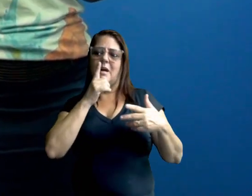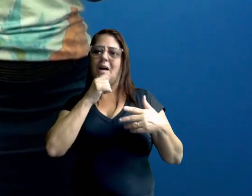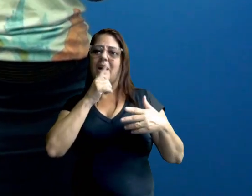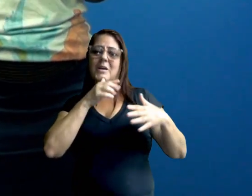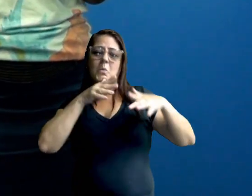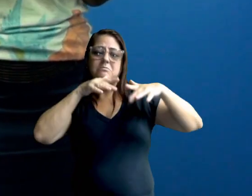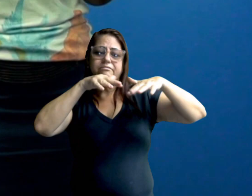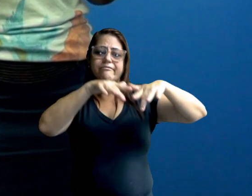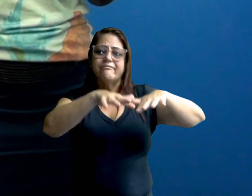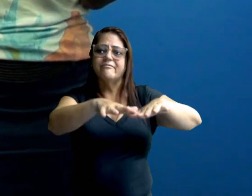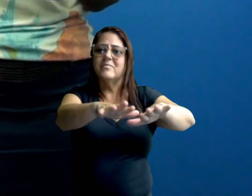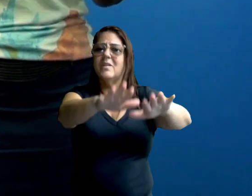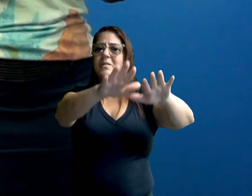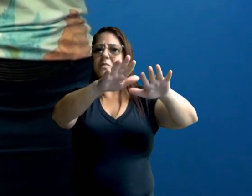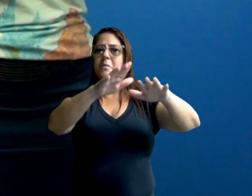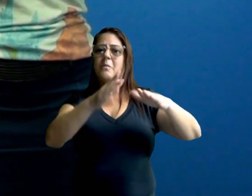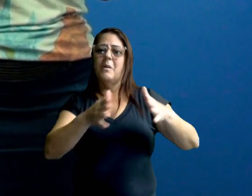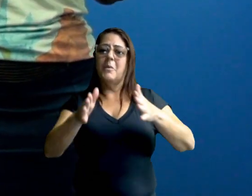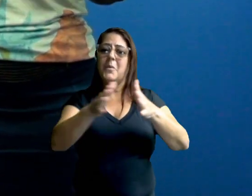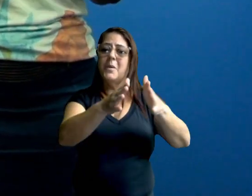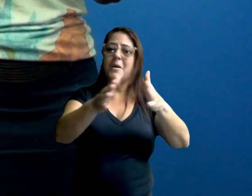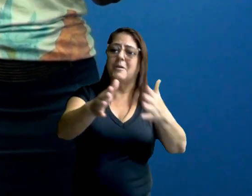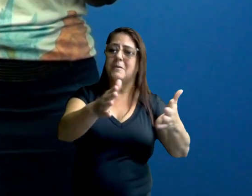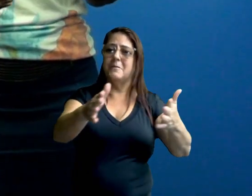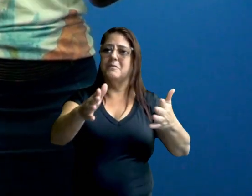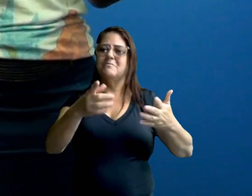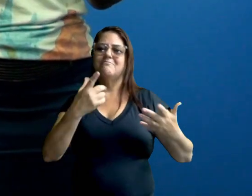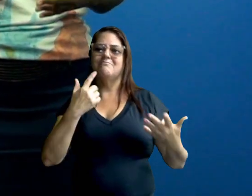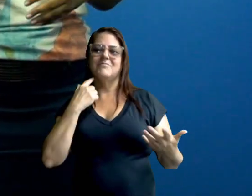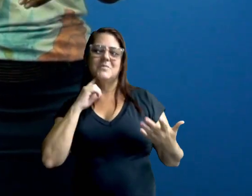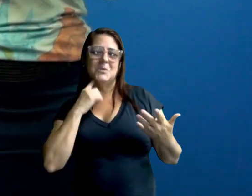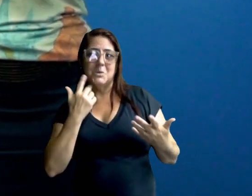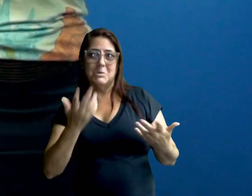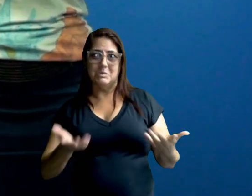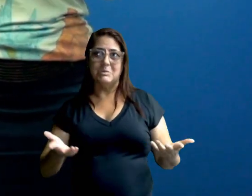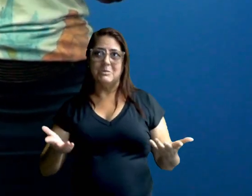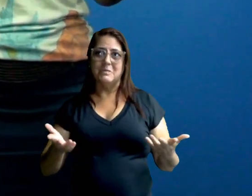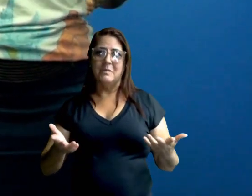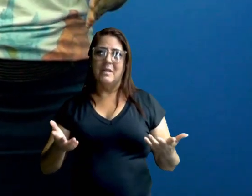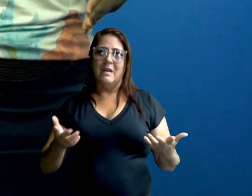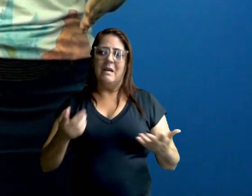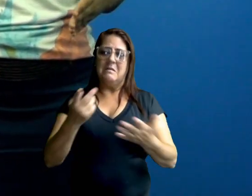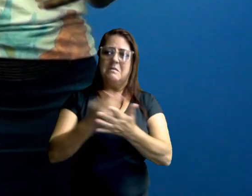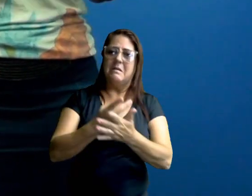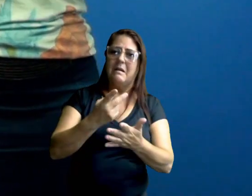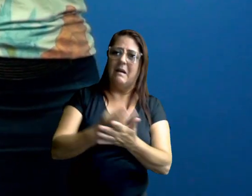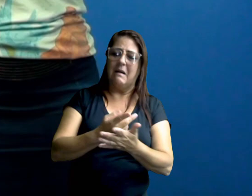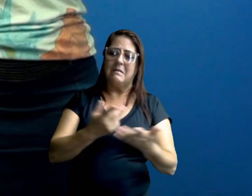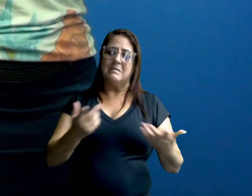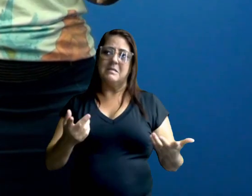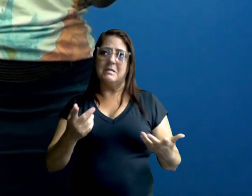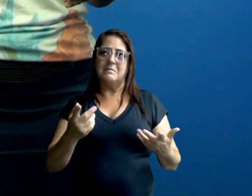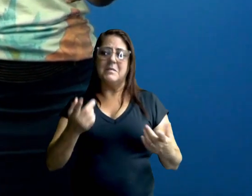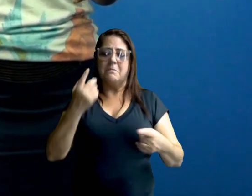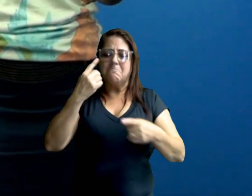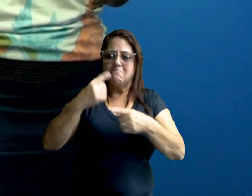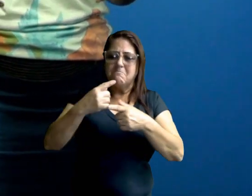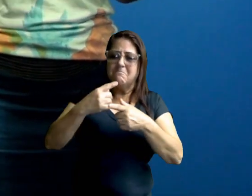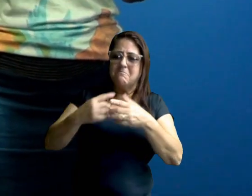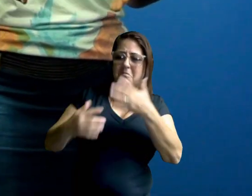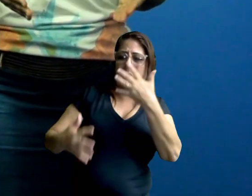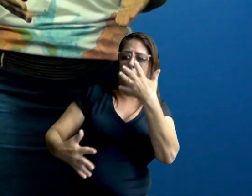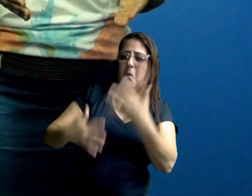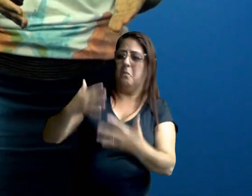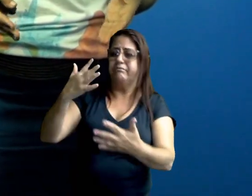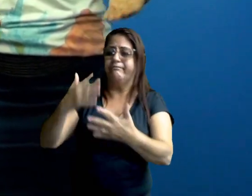que são atitudes muito negativas, que têm aí influenciado de maneira errada, né? E tem prejudicado o meio